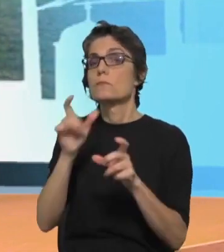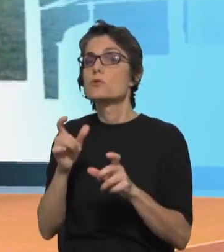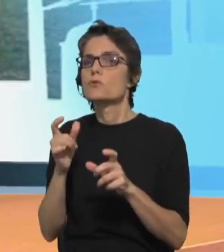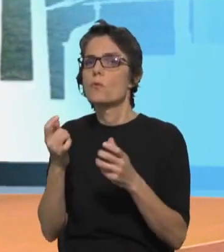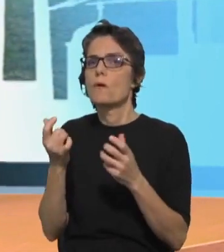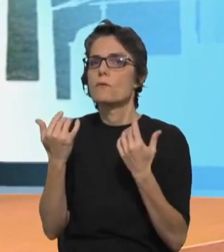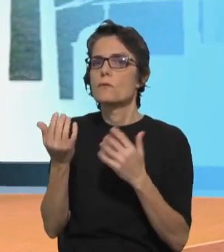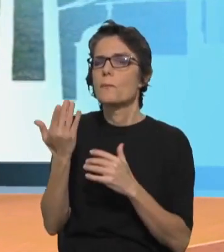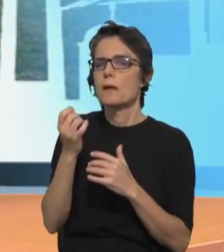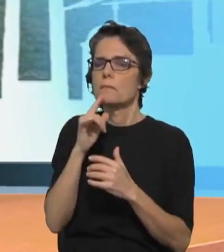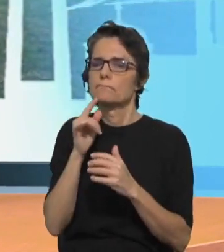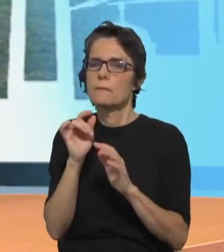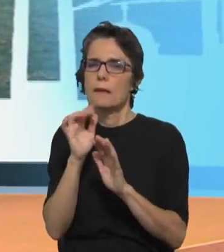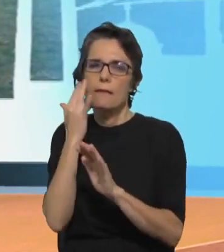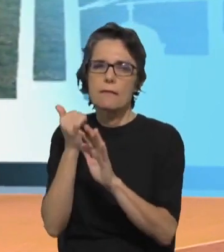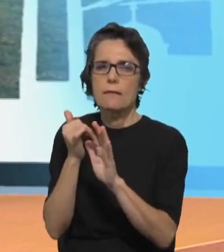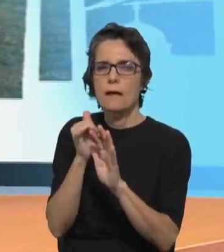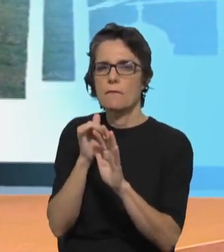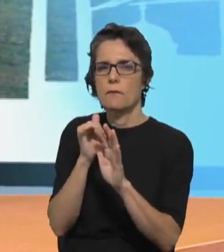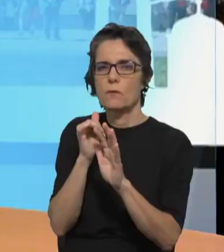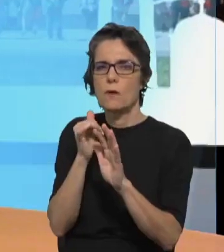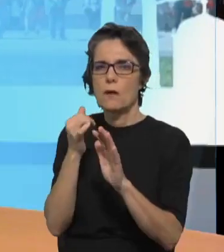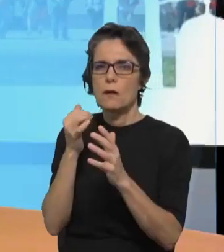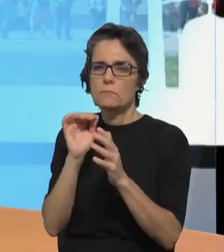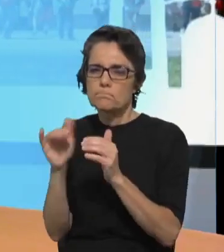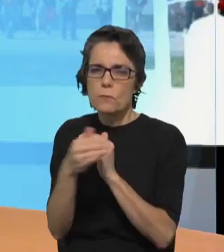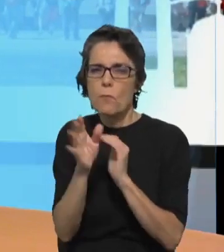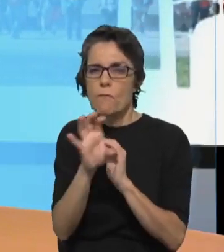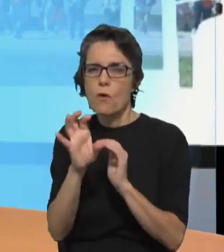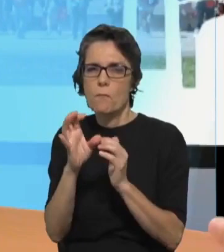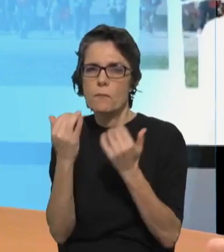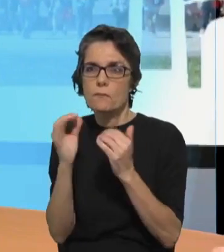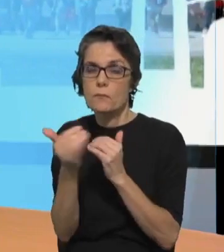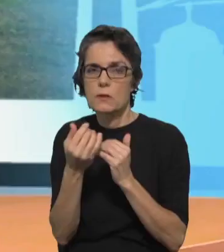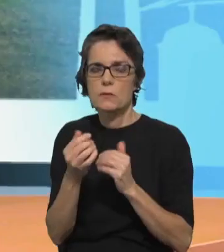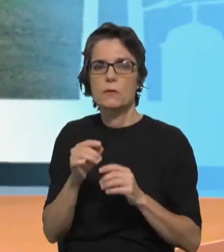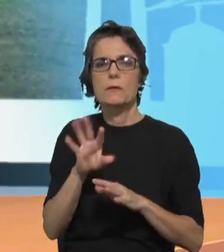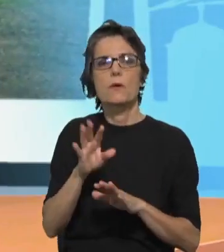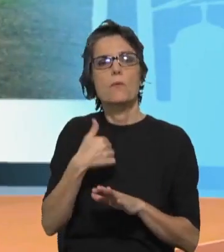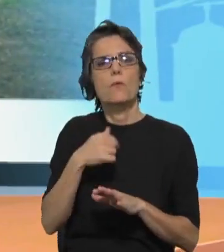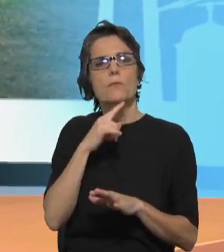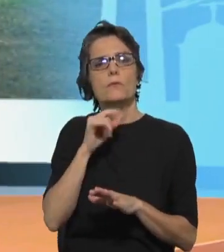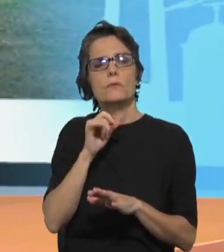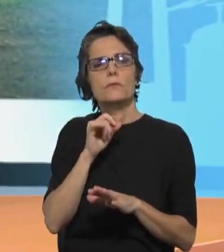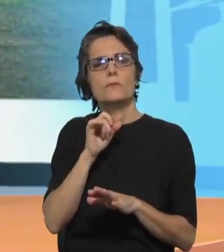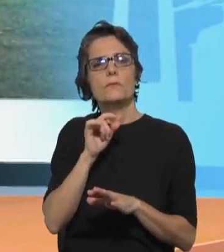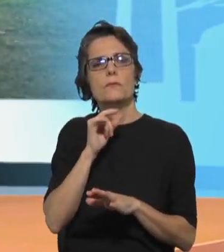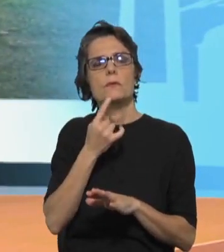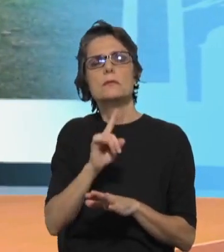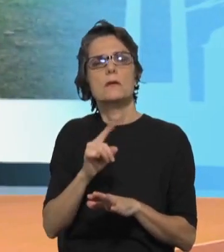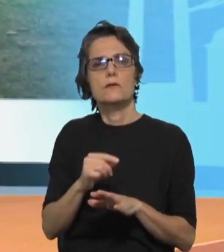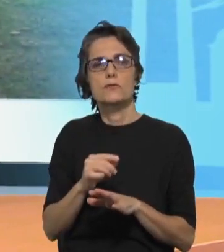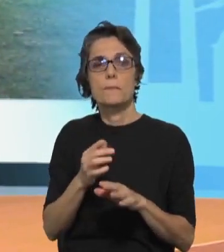tentavam construir mecanismos também de romper essa censura. Hoje, dir-se-á que, por um lado, estamos talvez